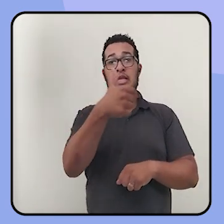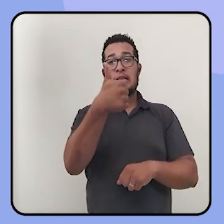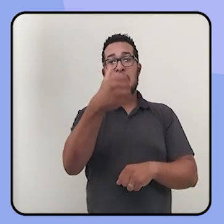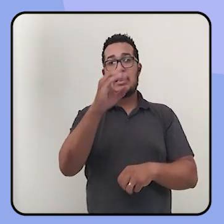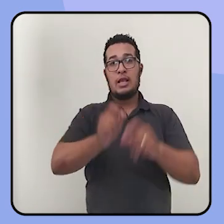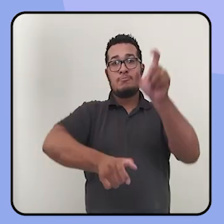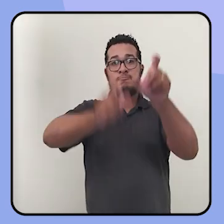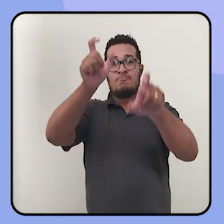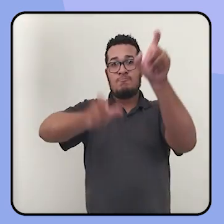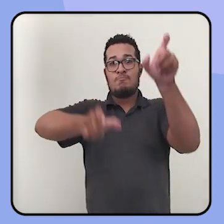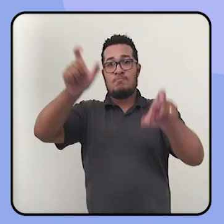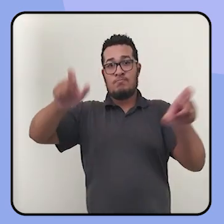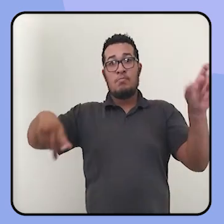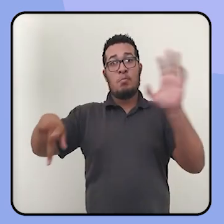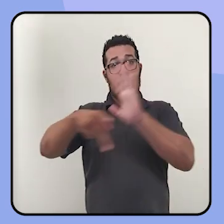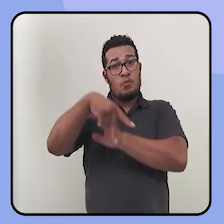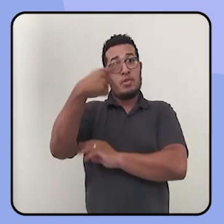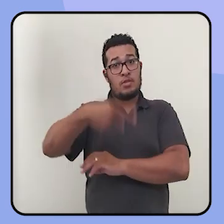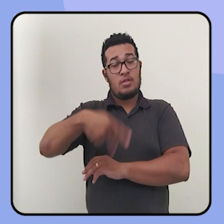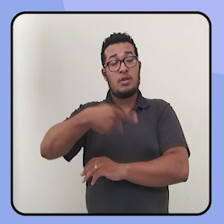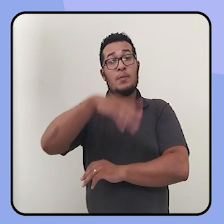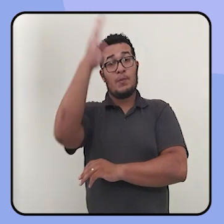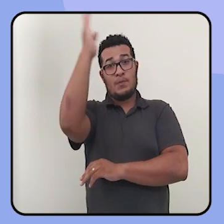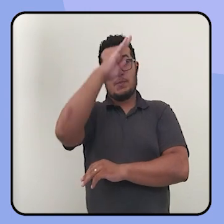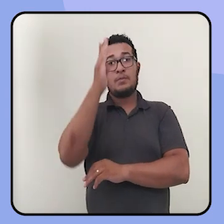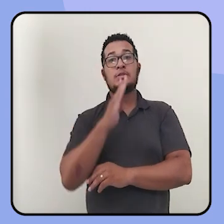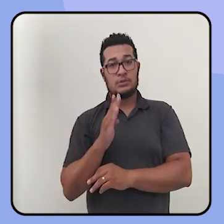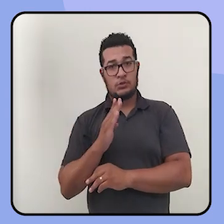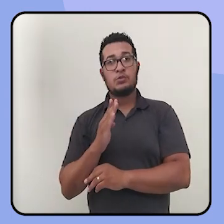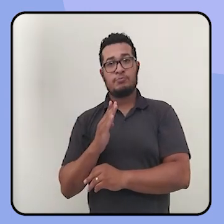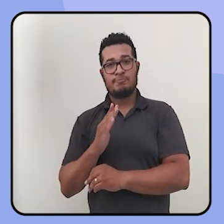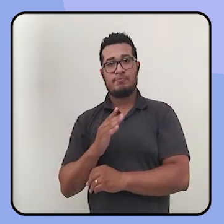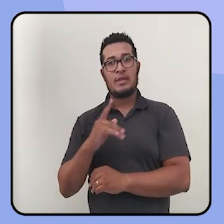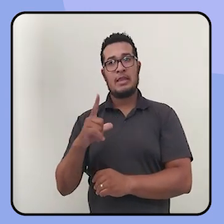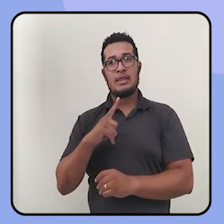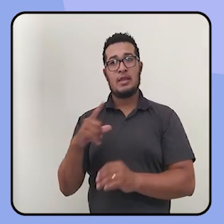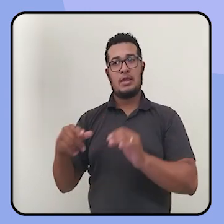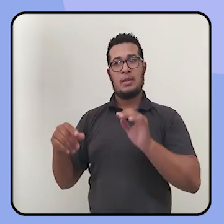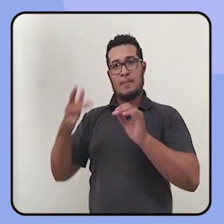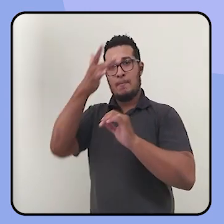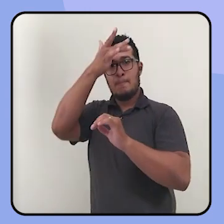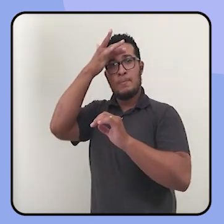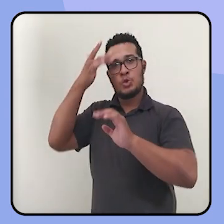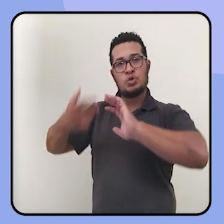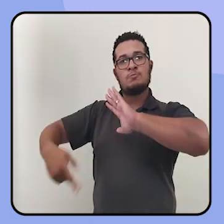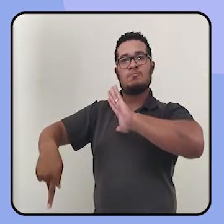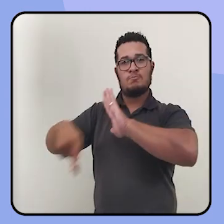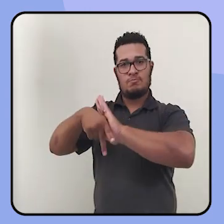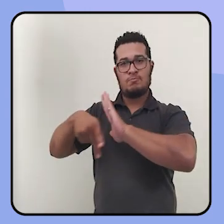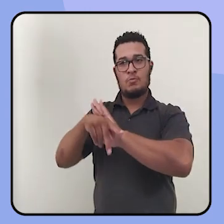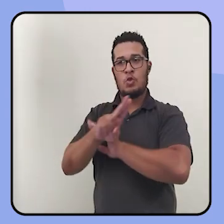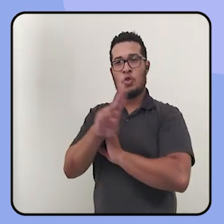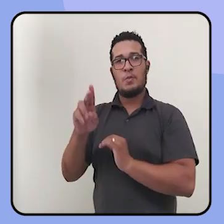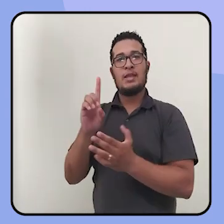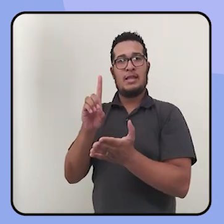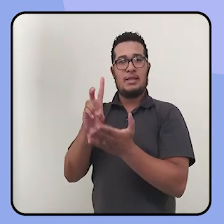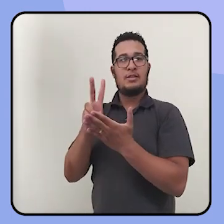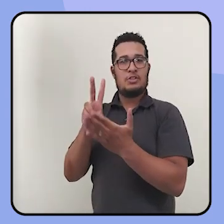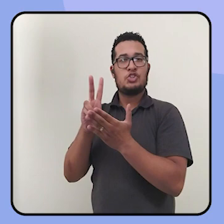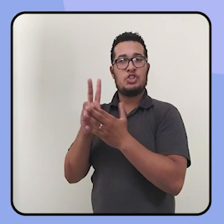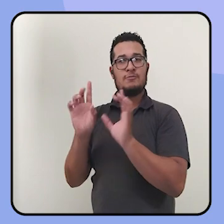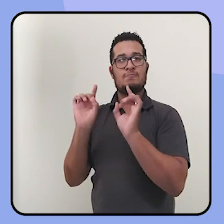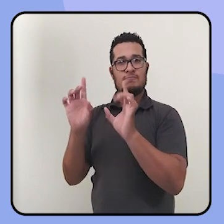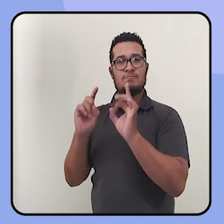sítios arqueológicos e grande parte dos sítios arqueológicos é sim dos povos do litoral, que são conhecidos também